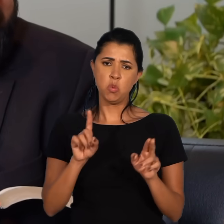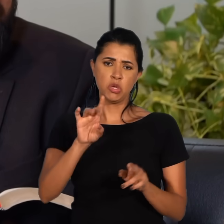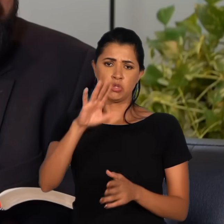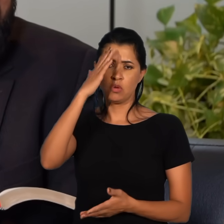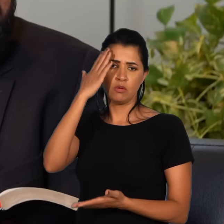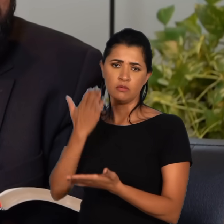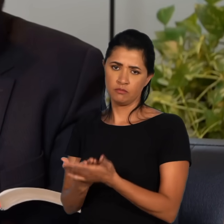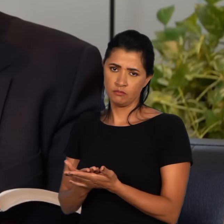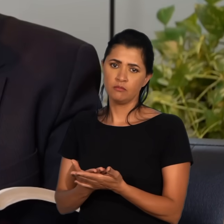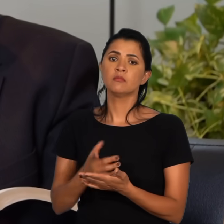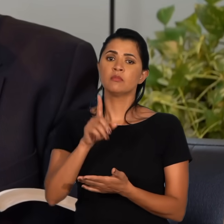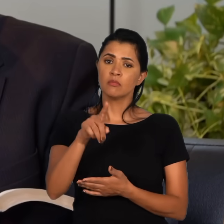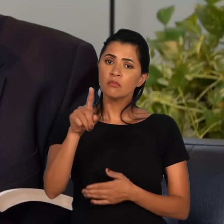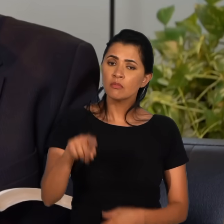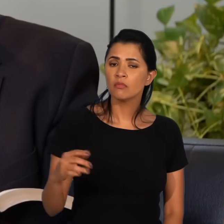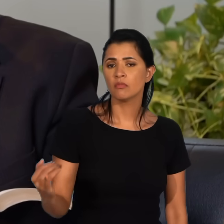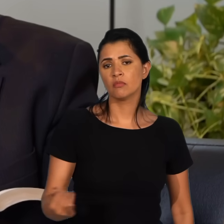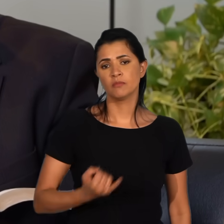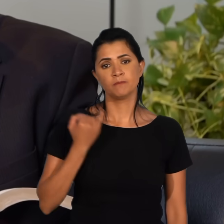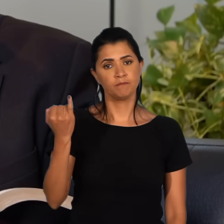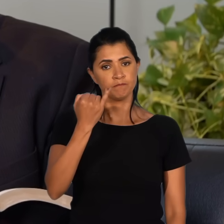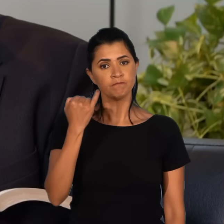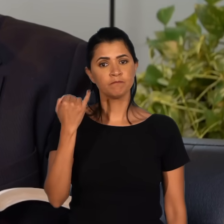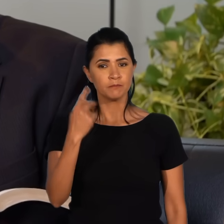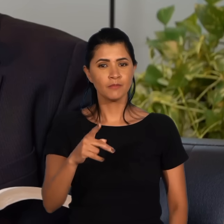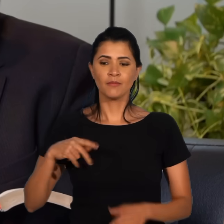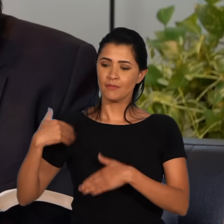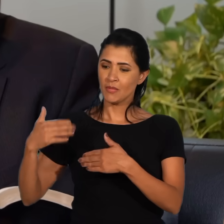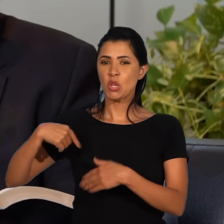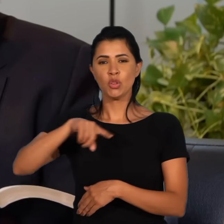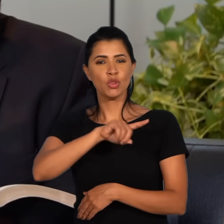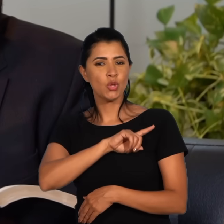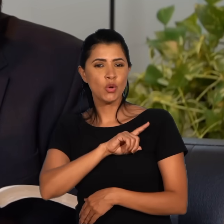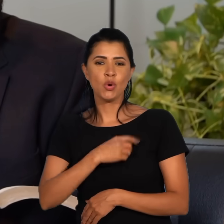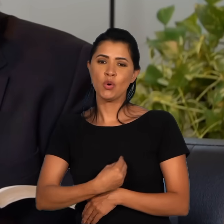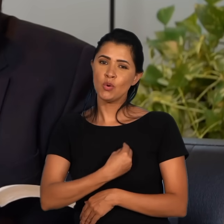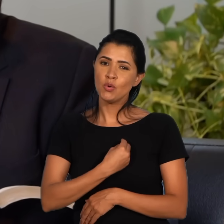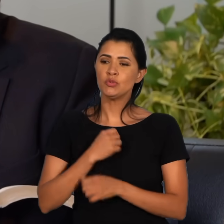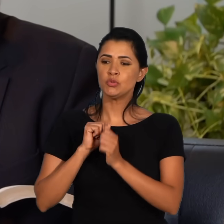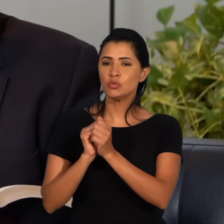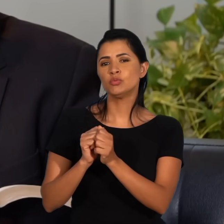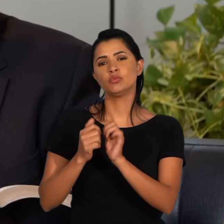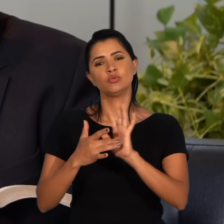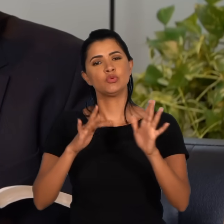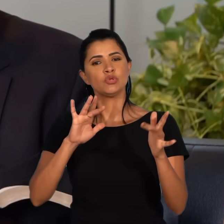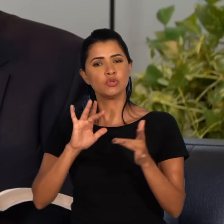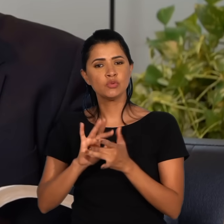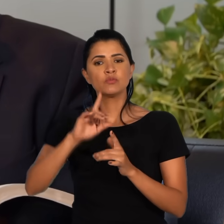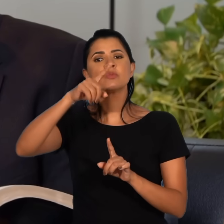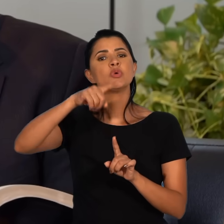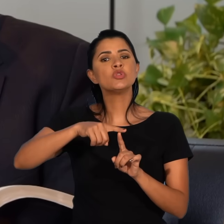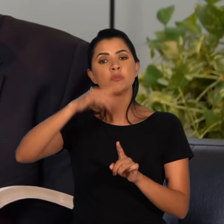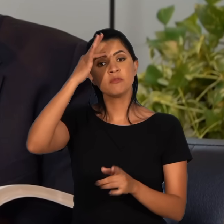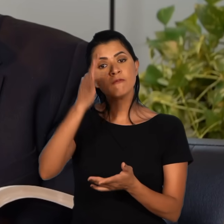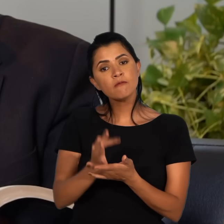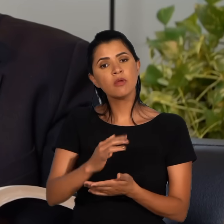o Mero acreditar e isso é extremamente importante para pra Jornada Para nós que estamos andando com Jesus o tipo